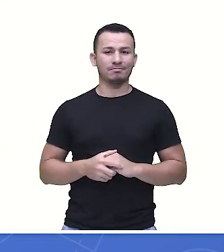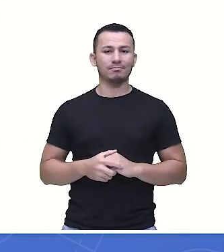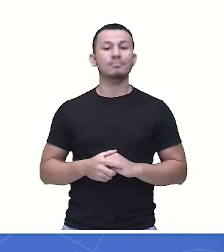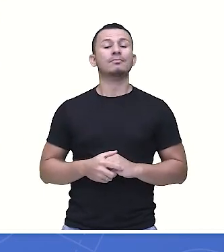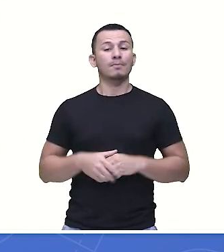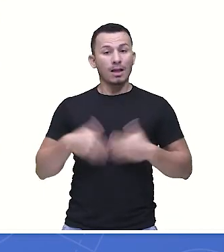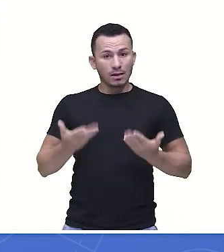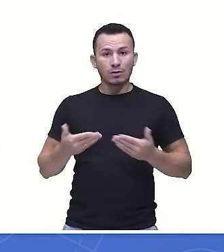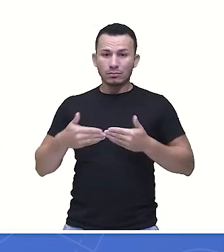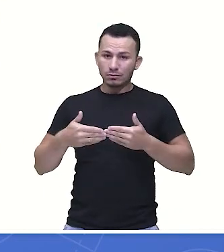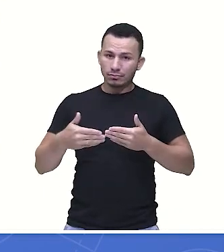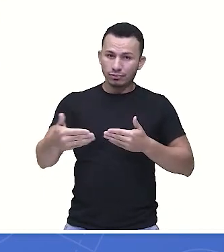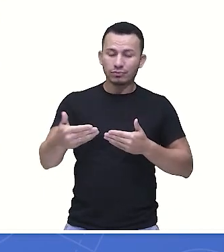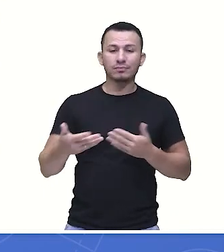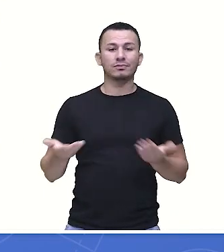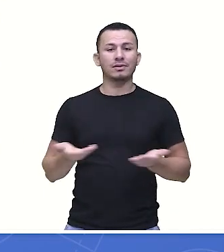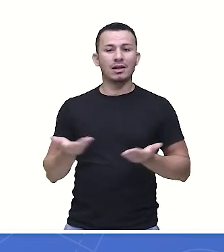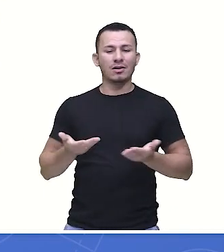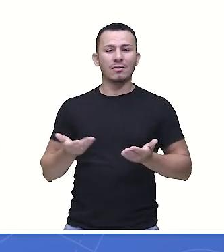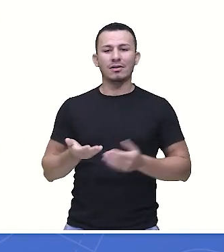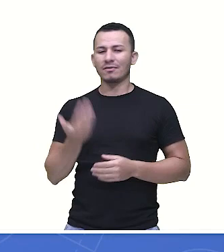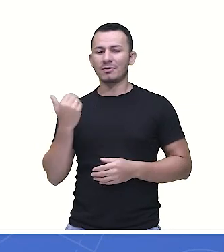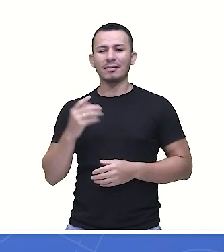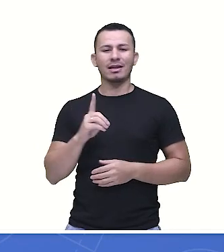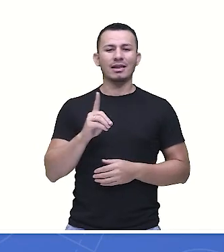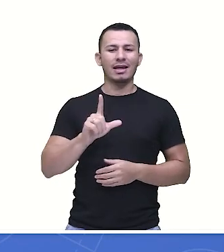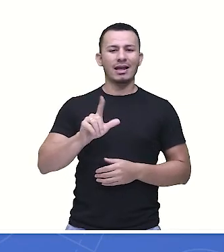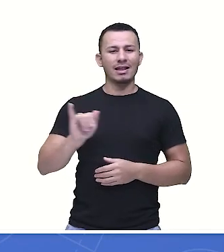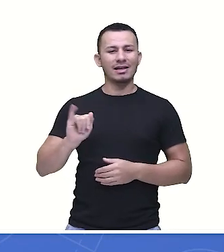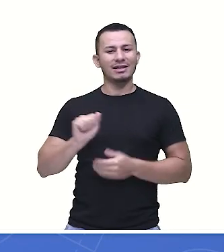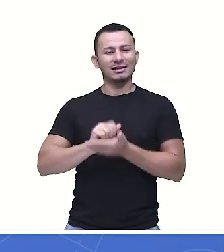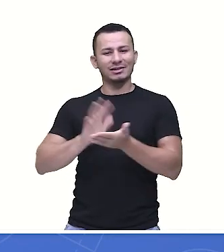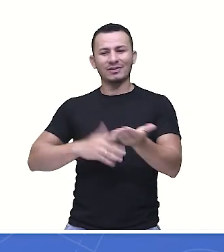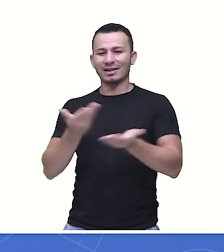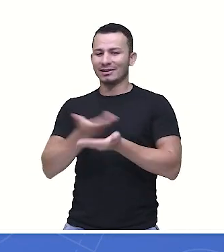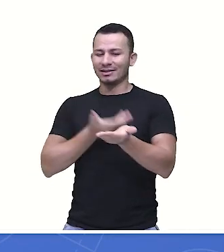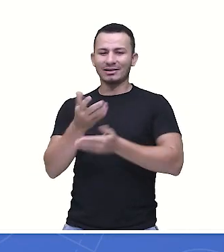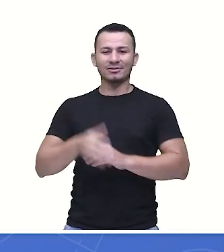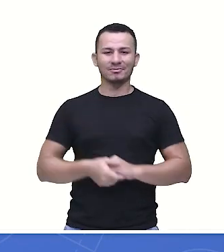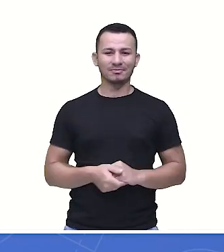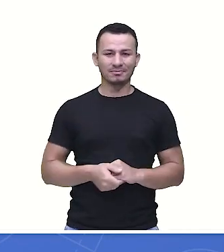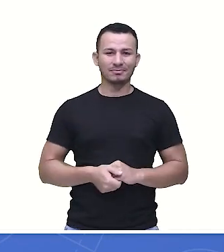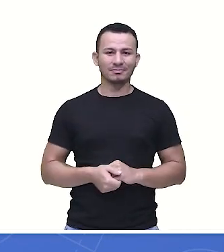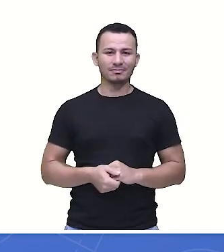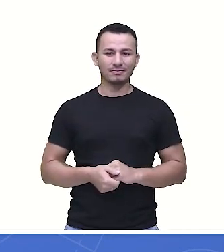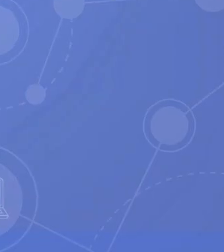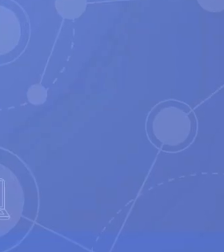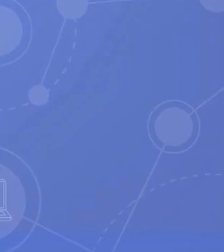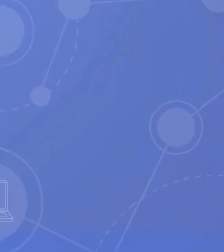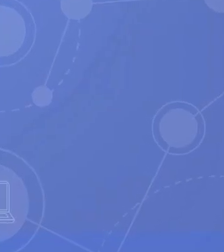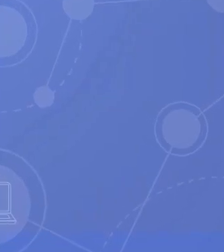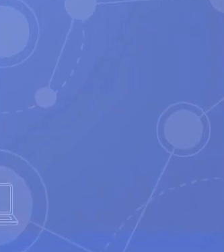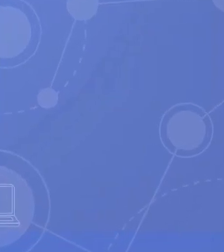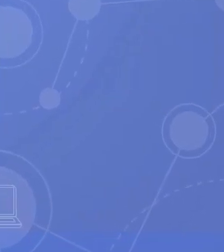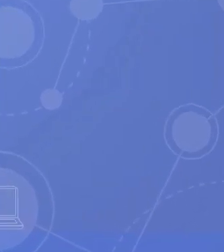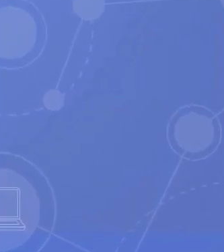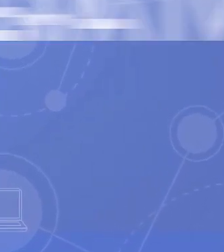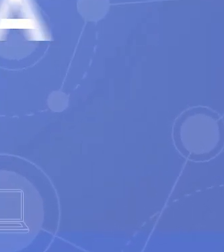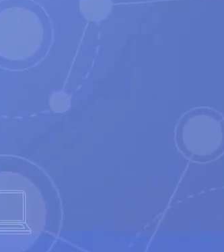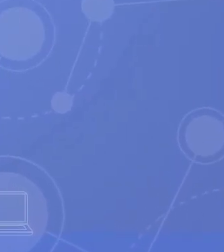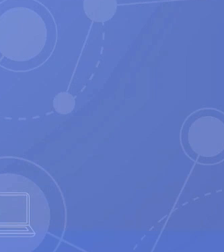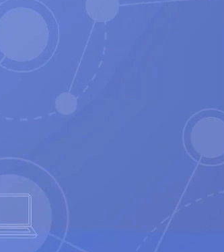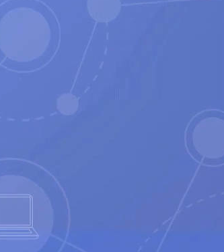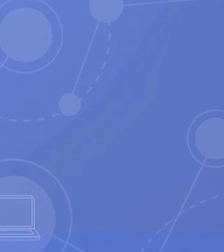Vamos então agora para a nossa dinâmica local interativa.